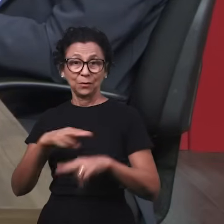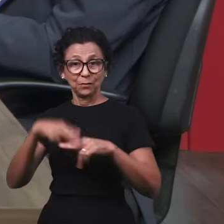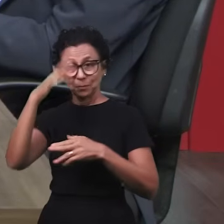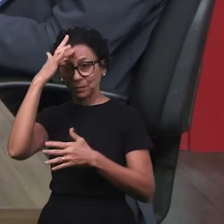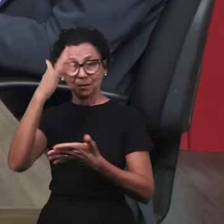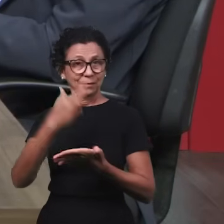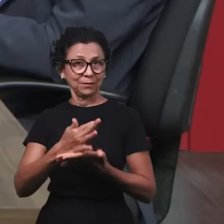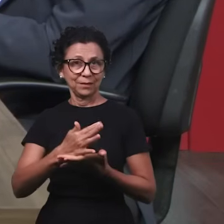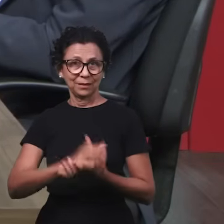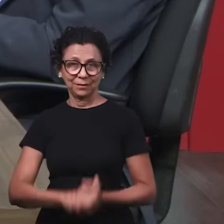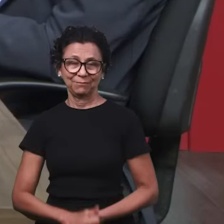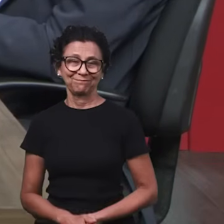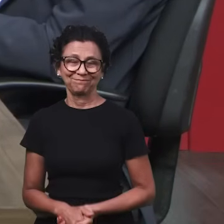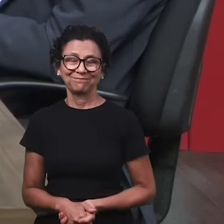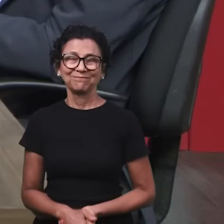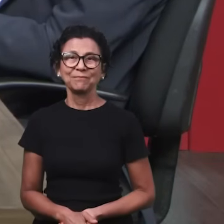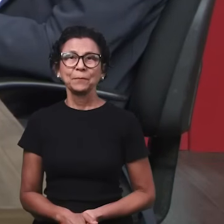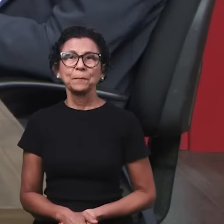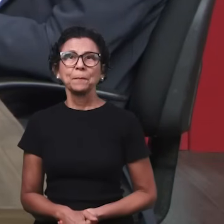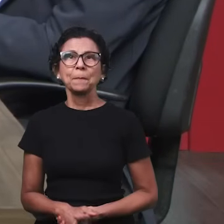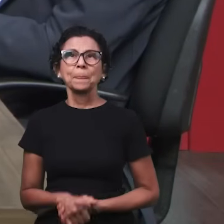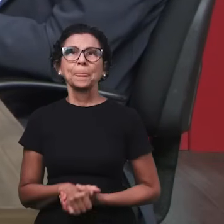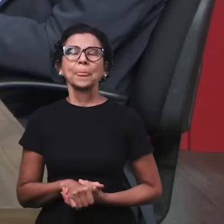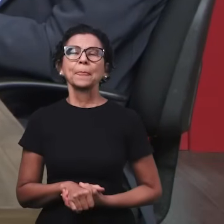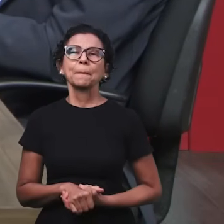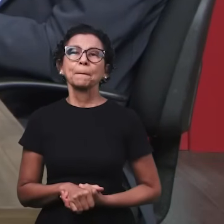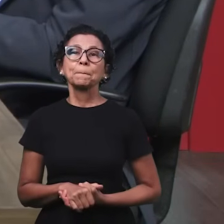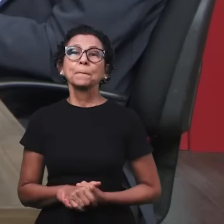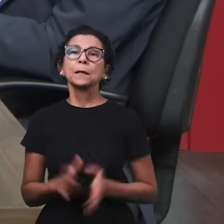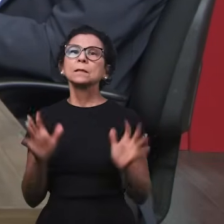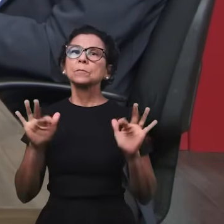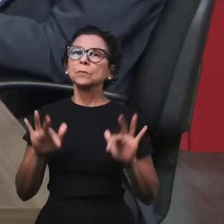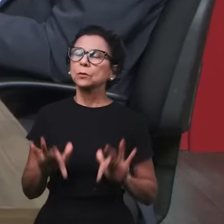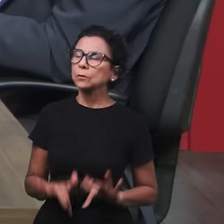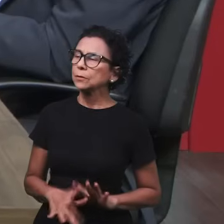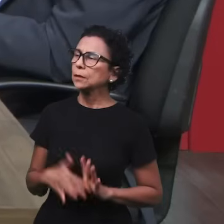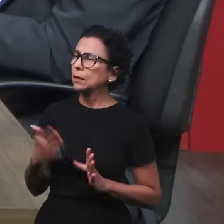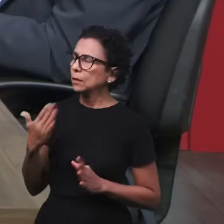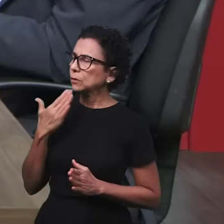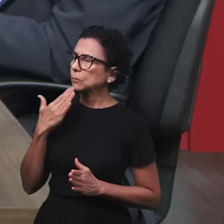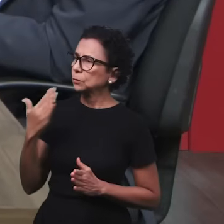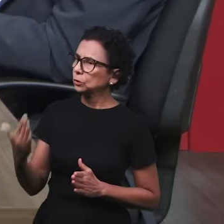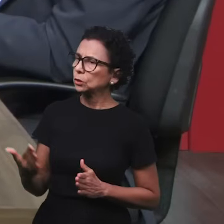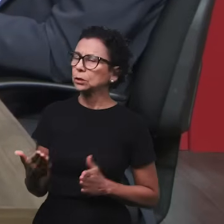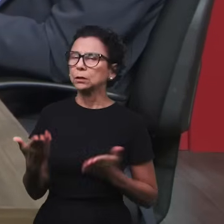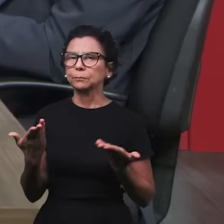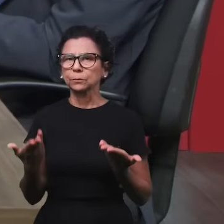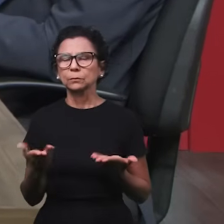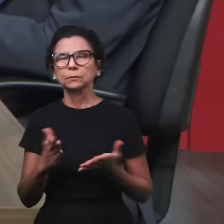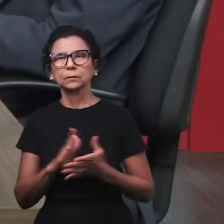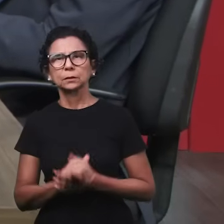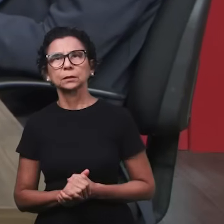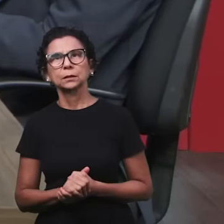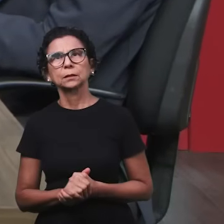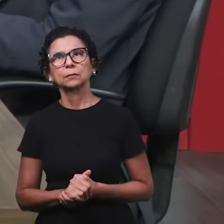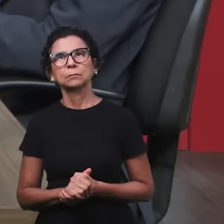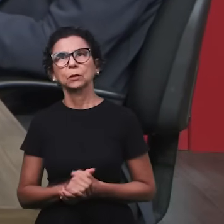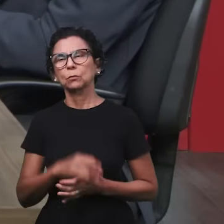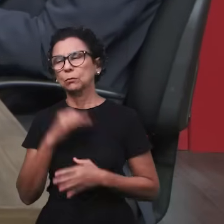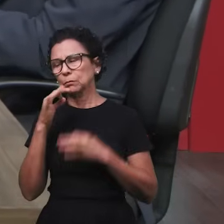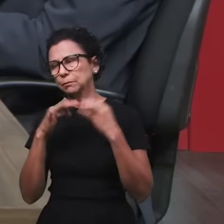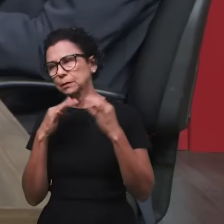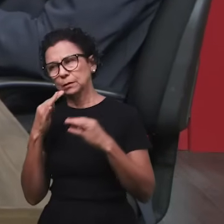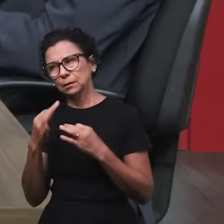chegando ao final deste episódio. Queria só que o senhor pudesse fazer algumas considerações finais a respeito disso que foi abordado,